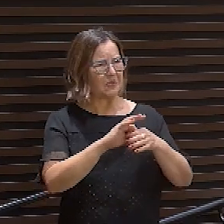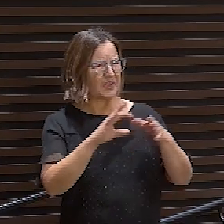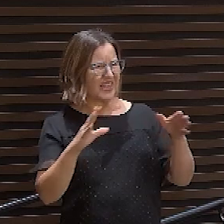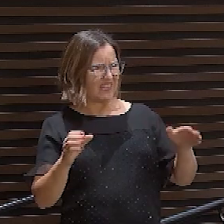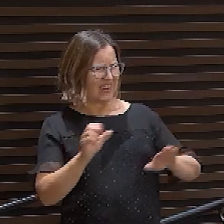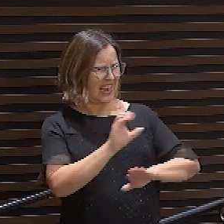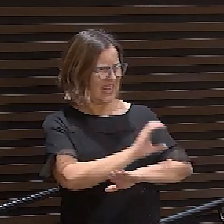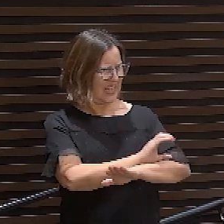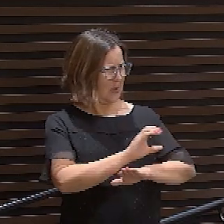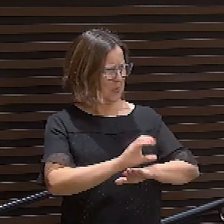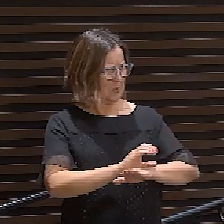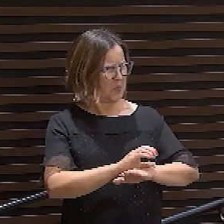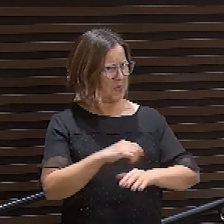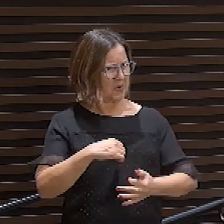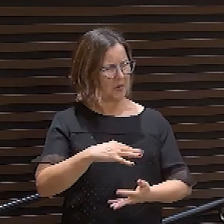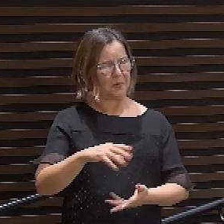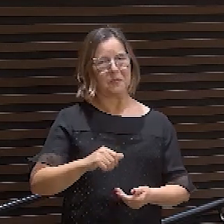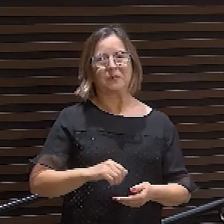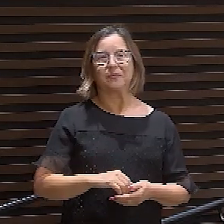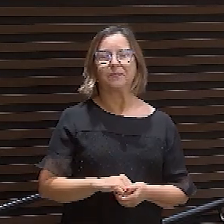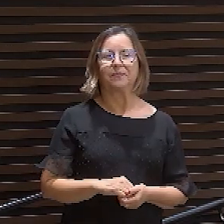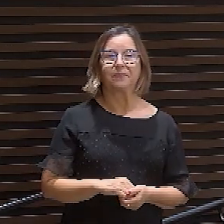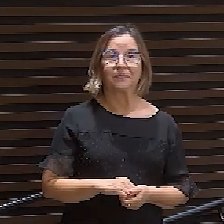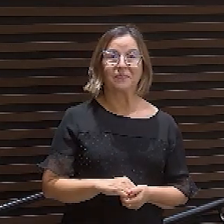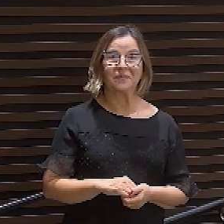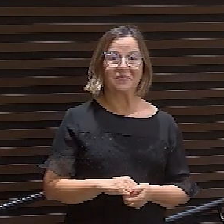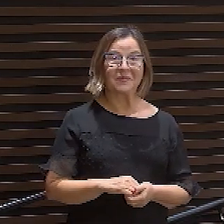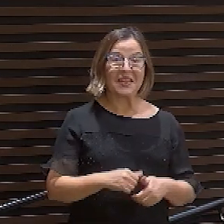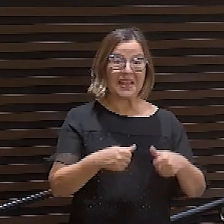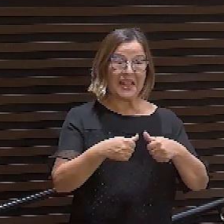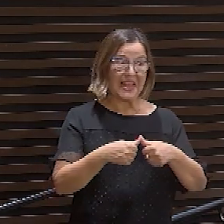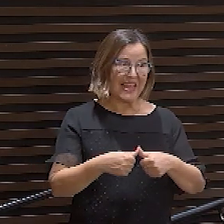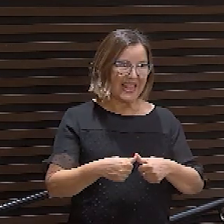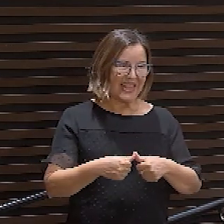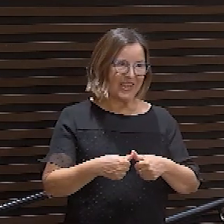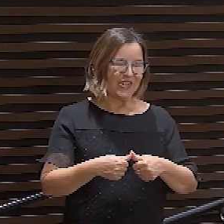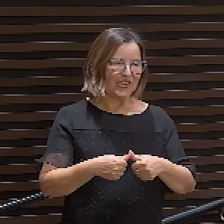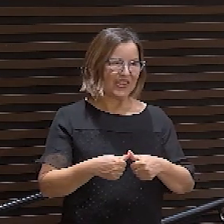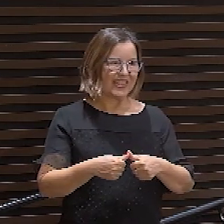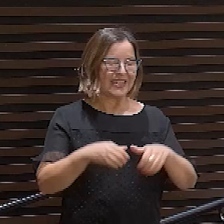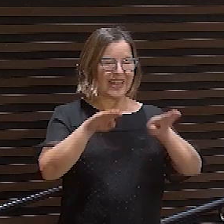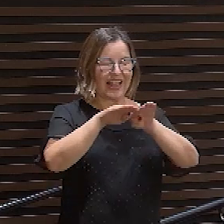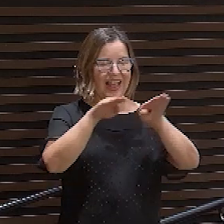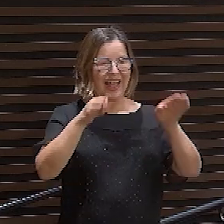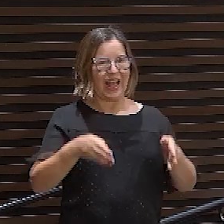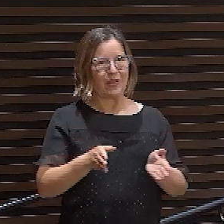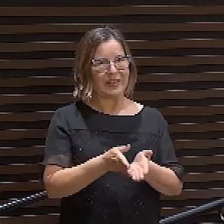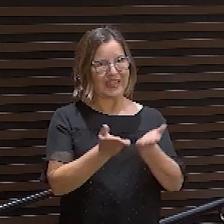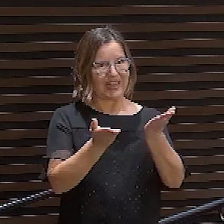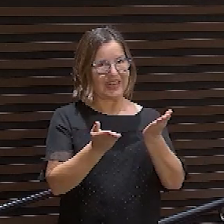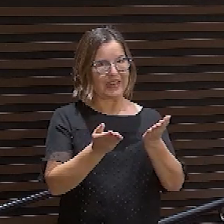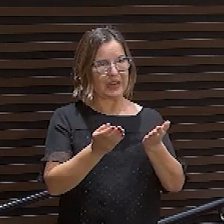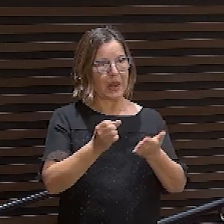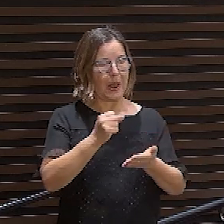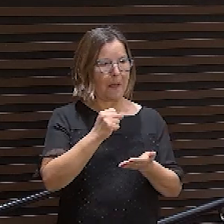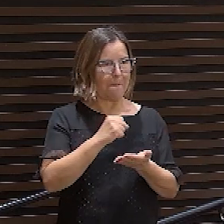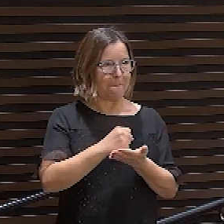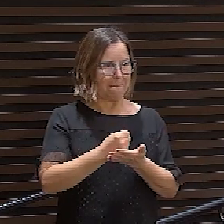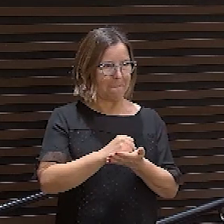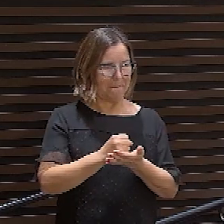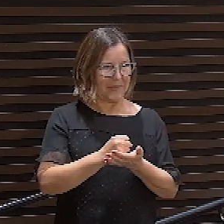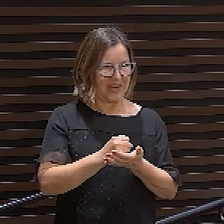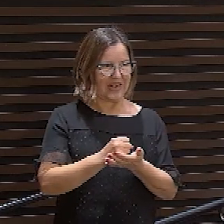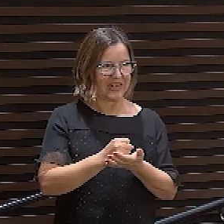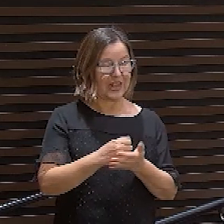Esse altar marca a primeira revelação de Deus a Abraão em